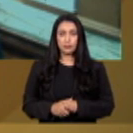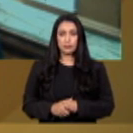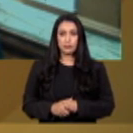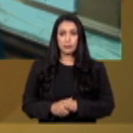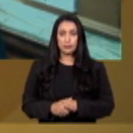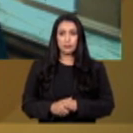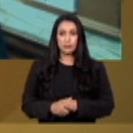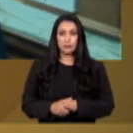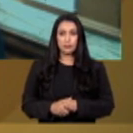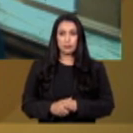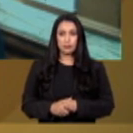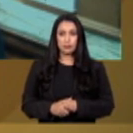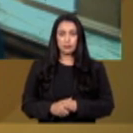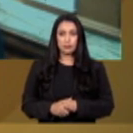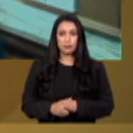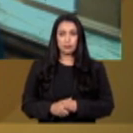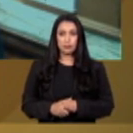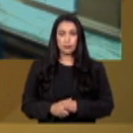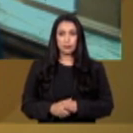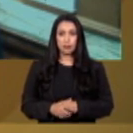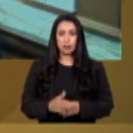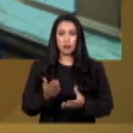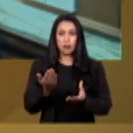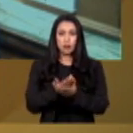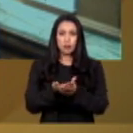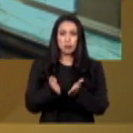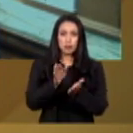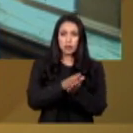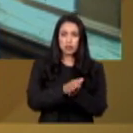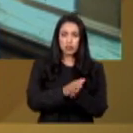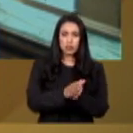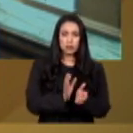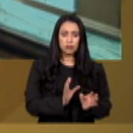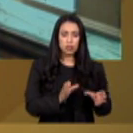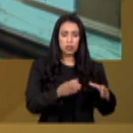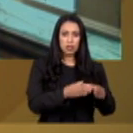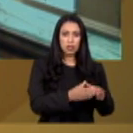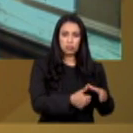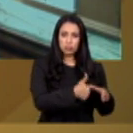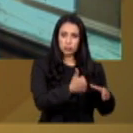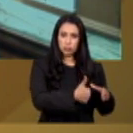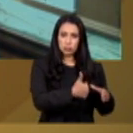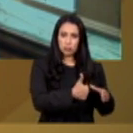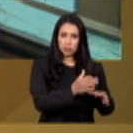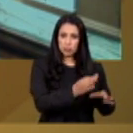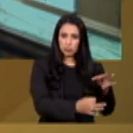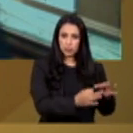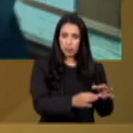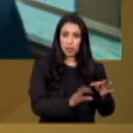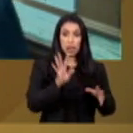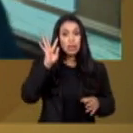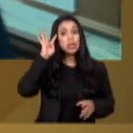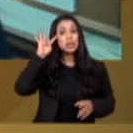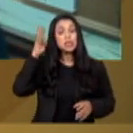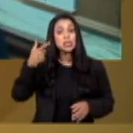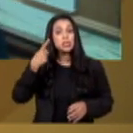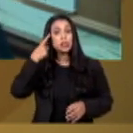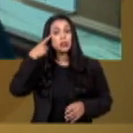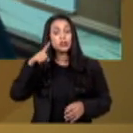e assim foi a primeira turma e a primeira turma decidiu